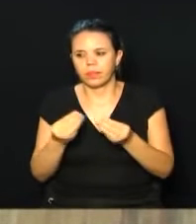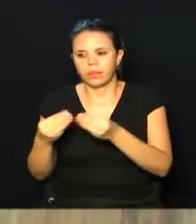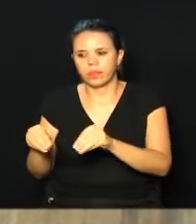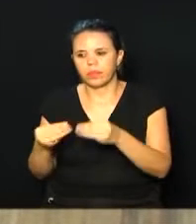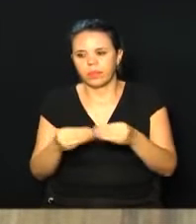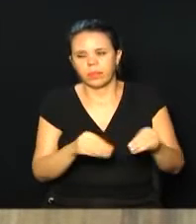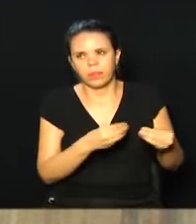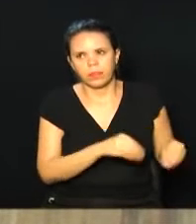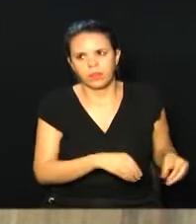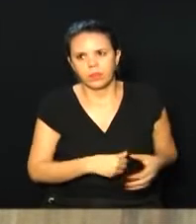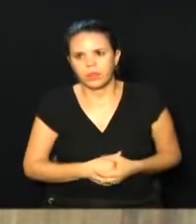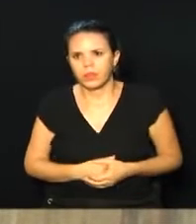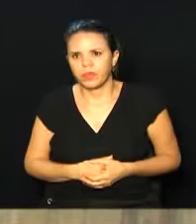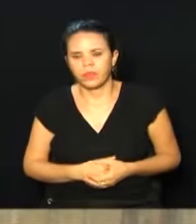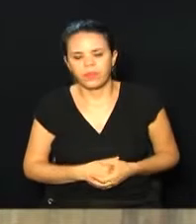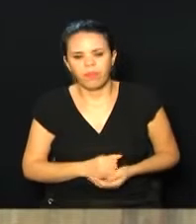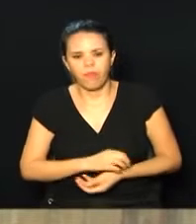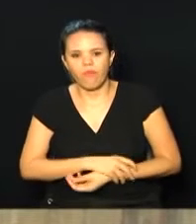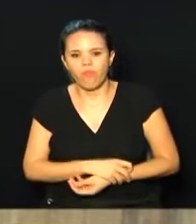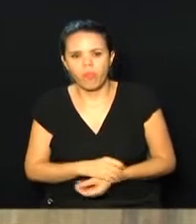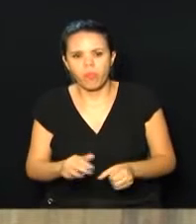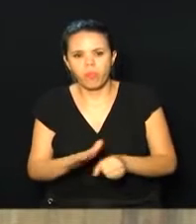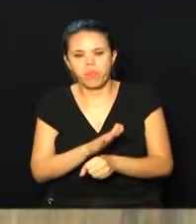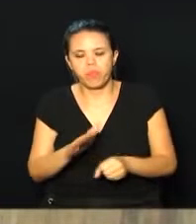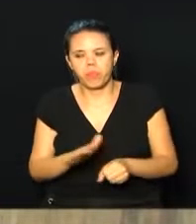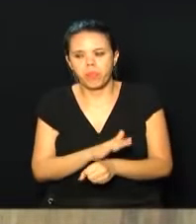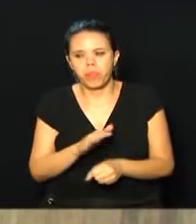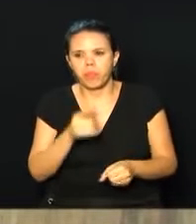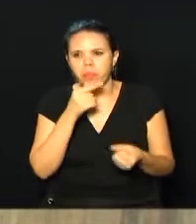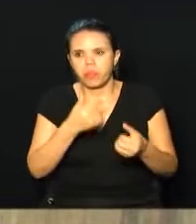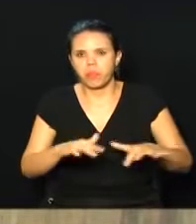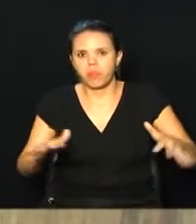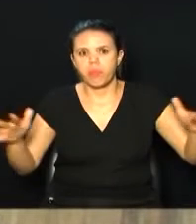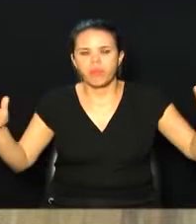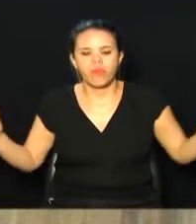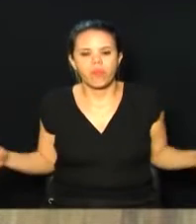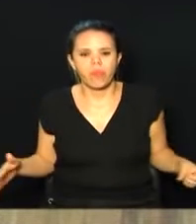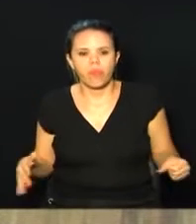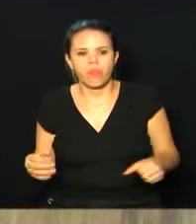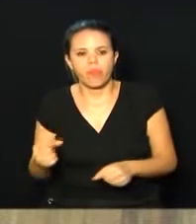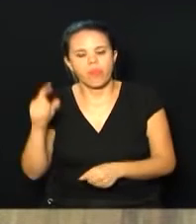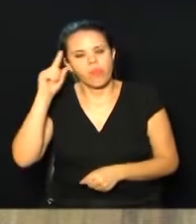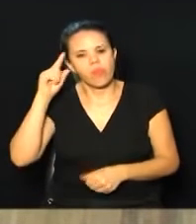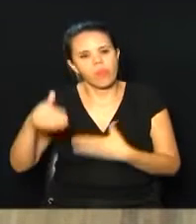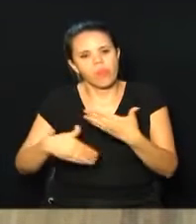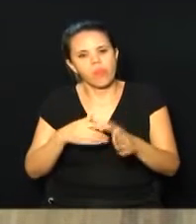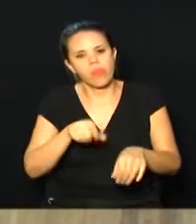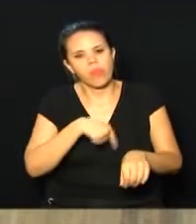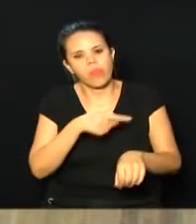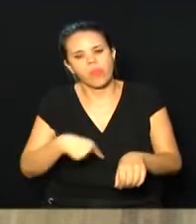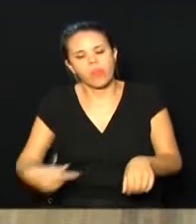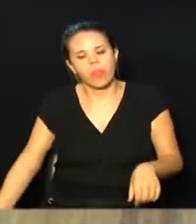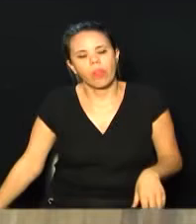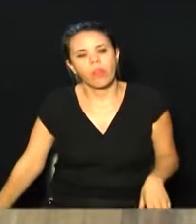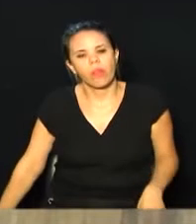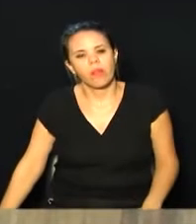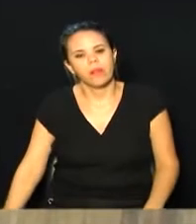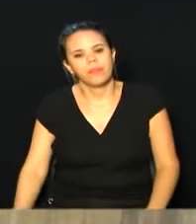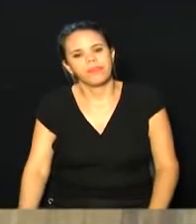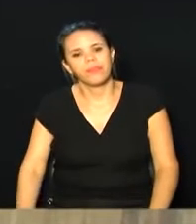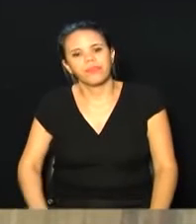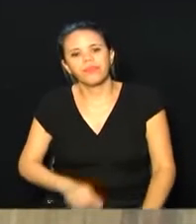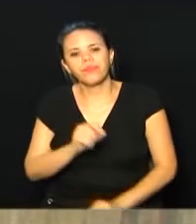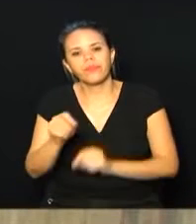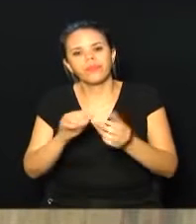atingidos pela enchente, pelo alagamento desses últimos dias, das últimas horas especialmente, o que